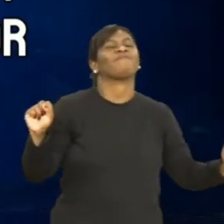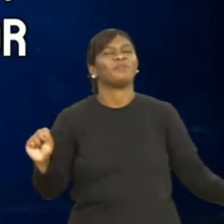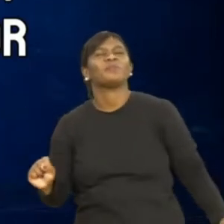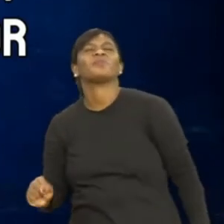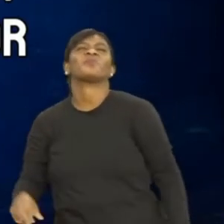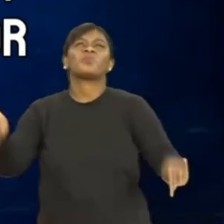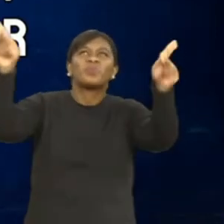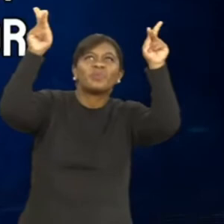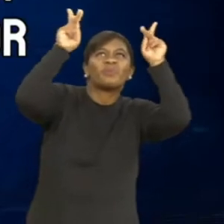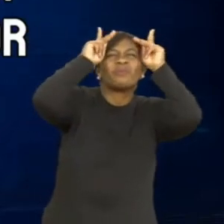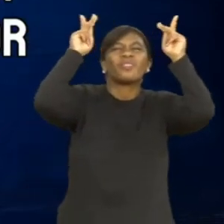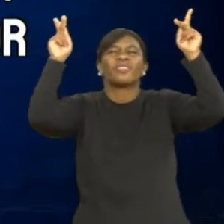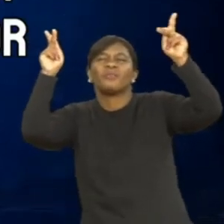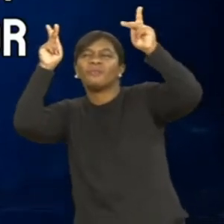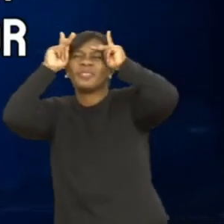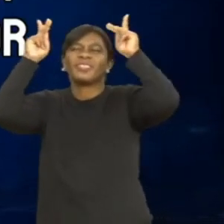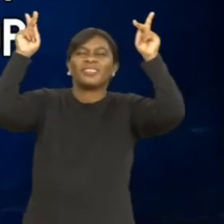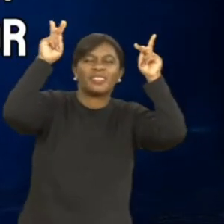libertador,